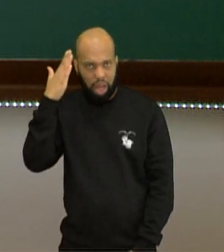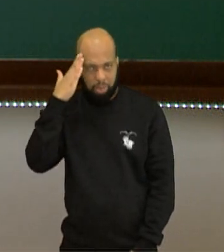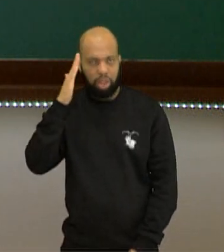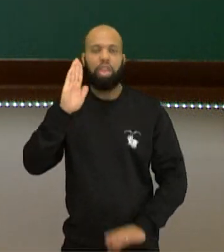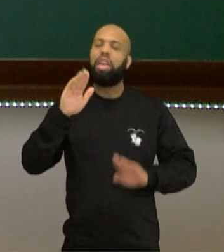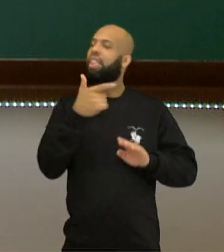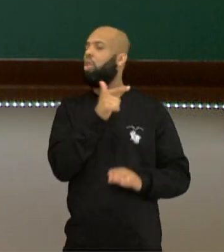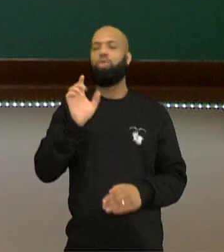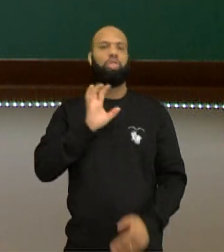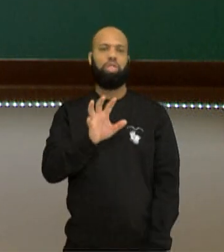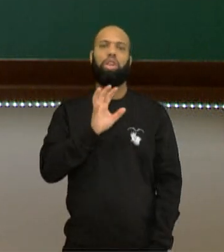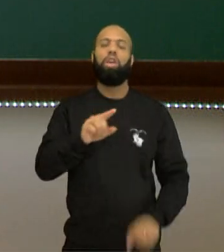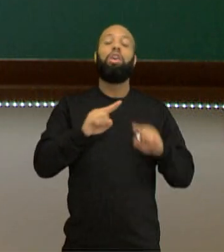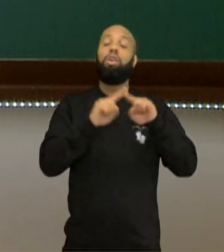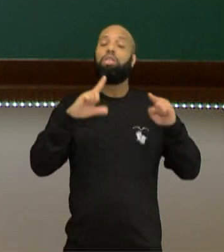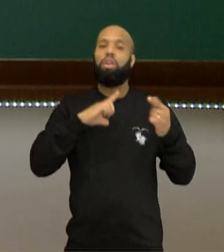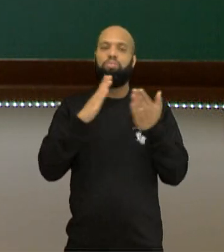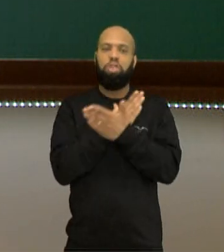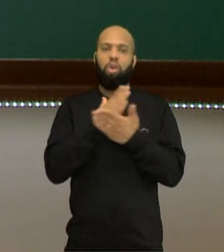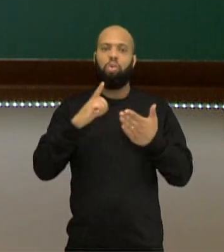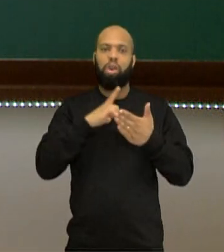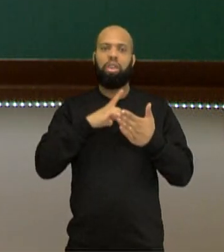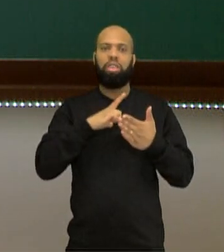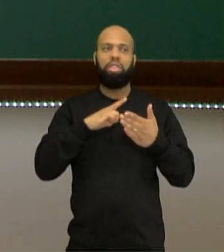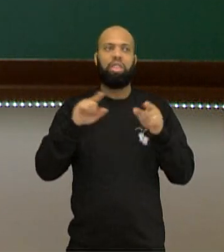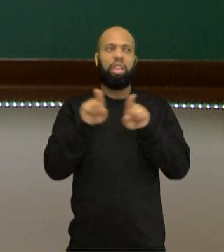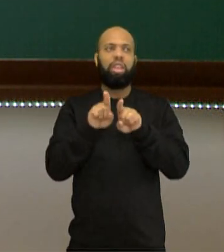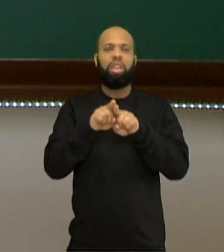tumbas e várias representações em vários